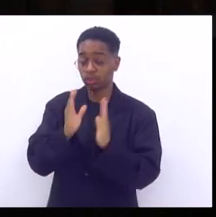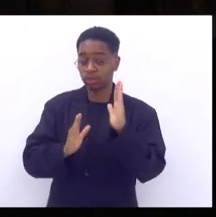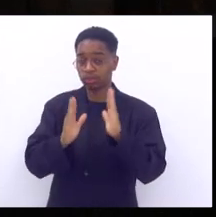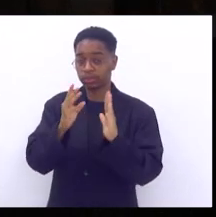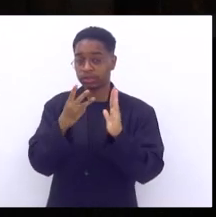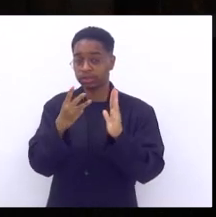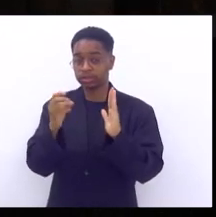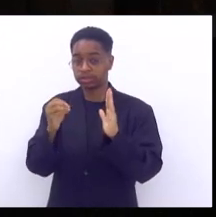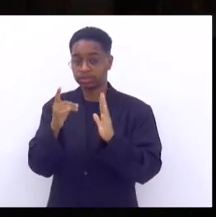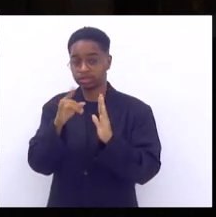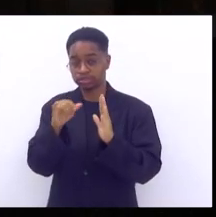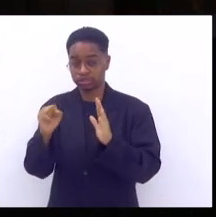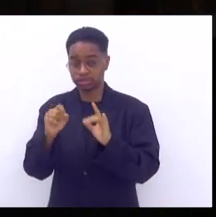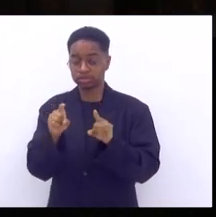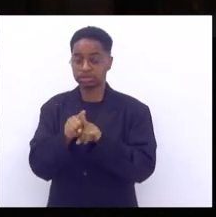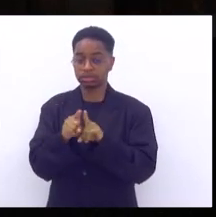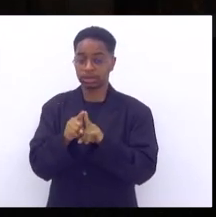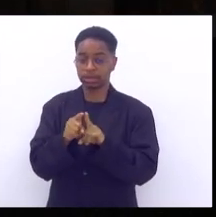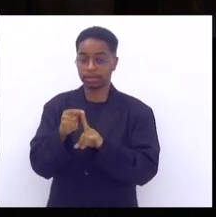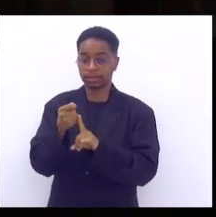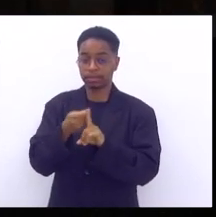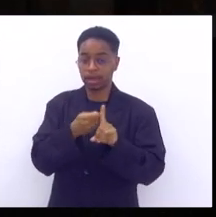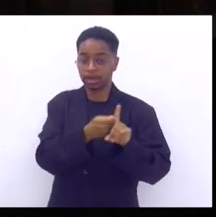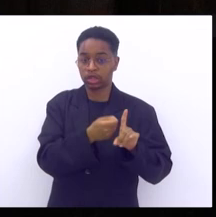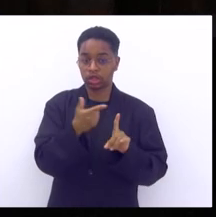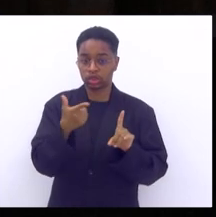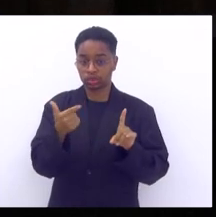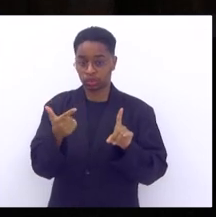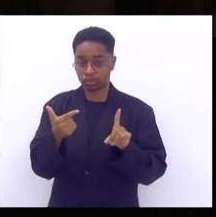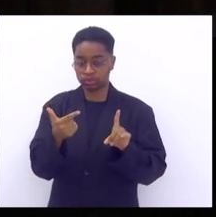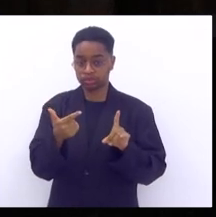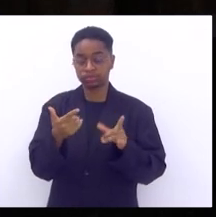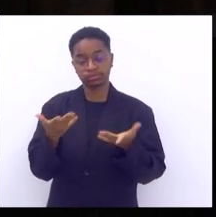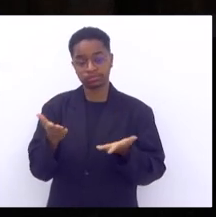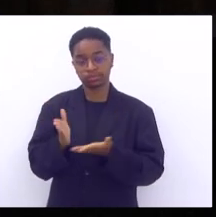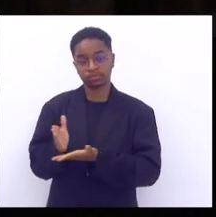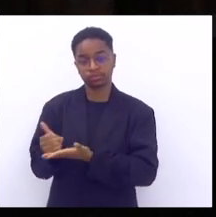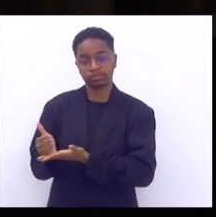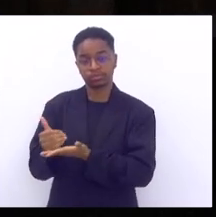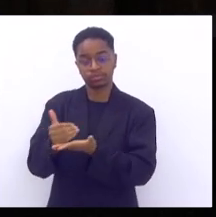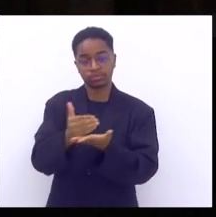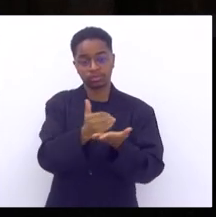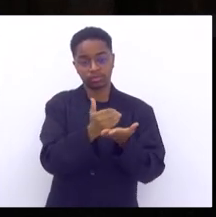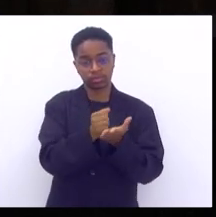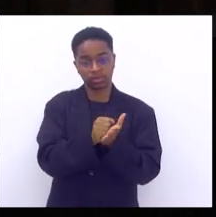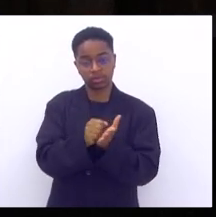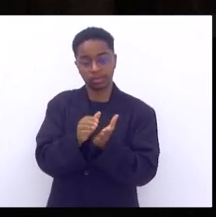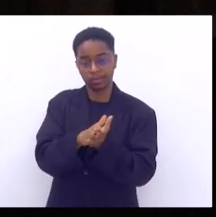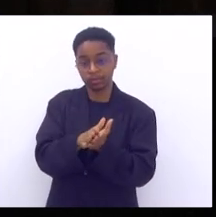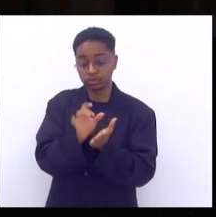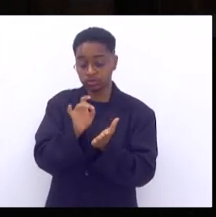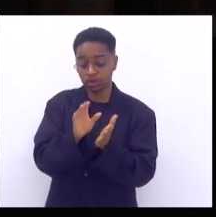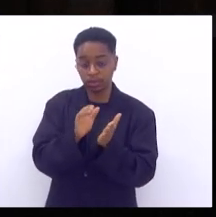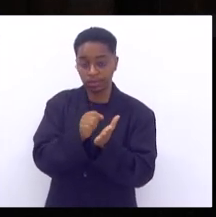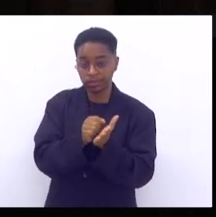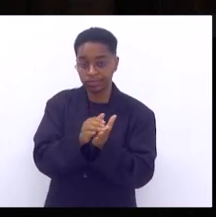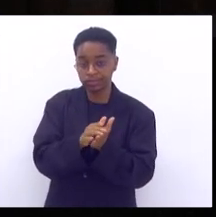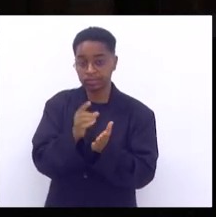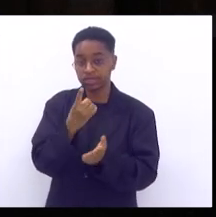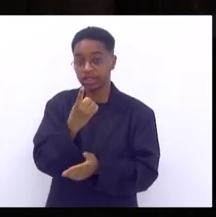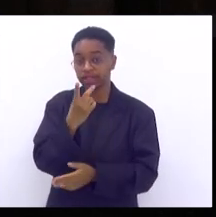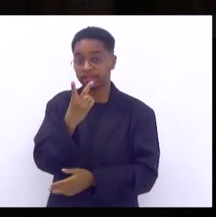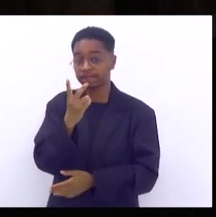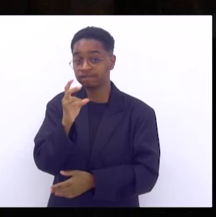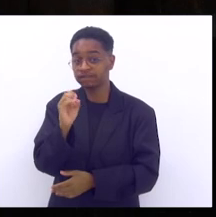30 dias, durante 12 meses, o DR vai arrecadar de multas de trânsito mais 120